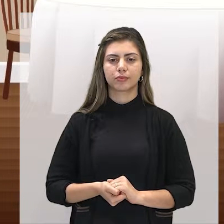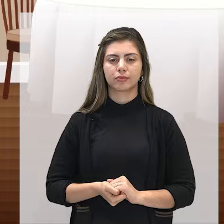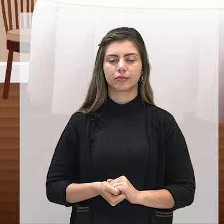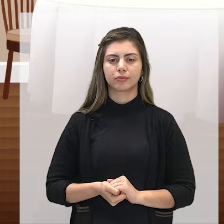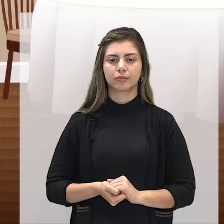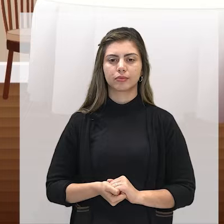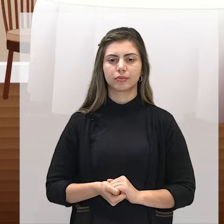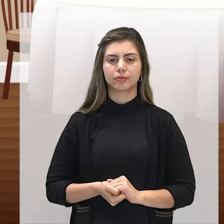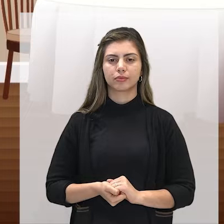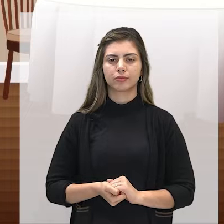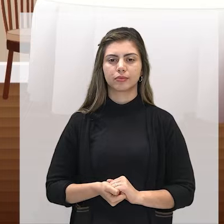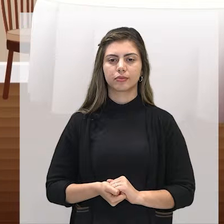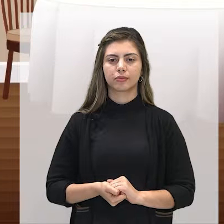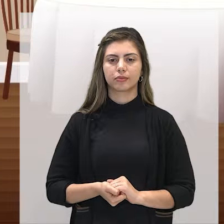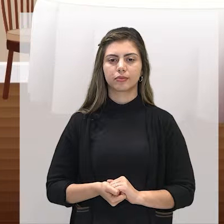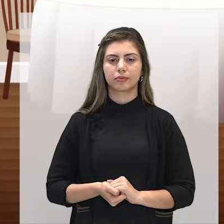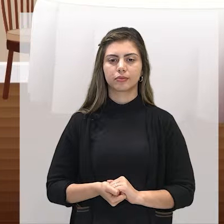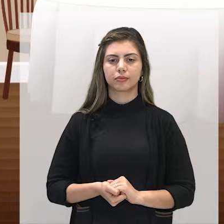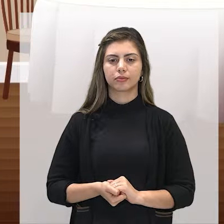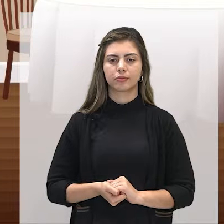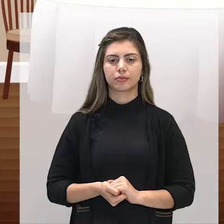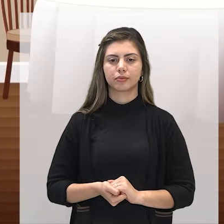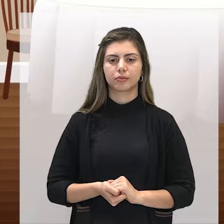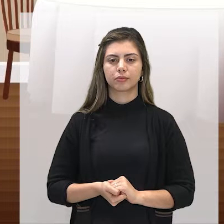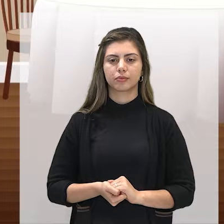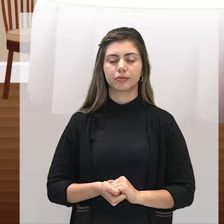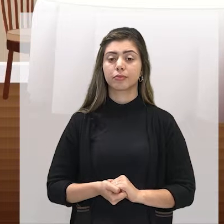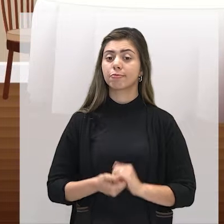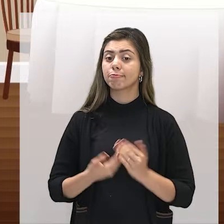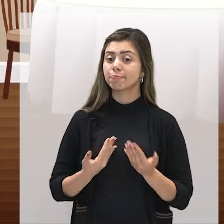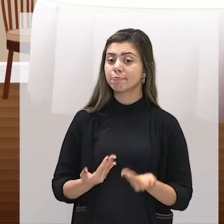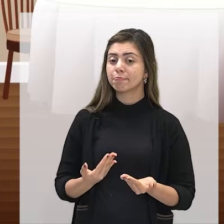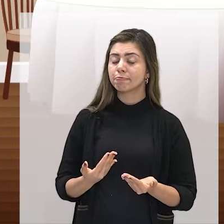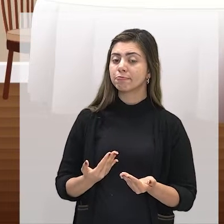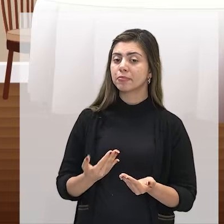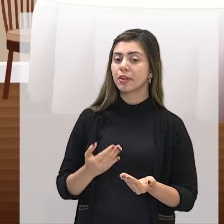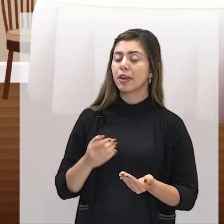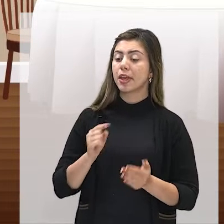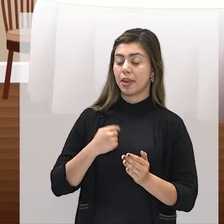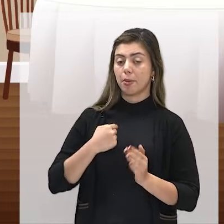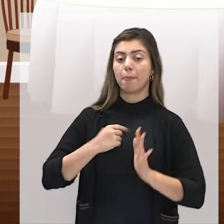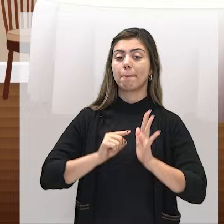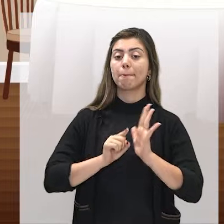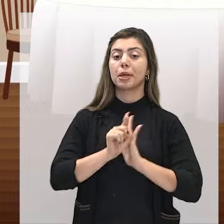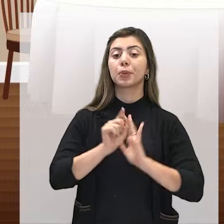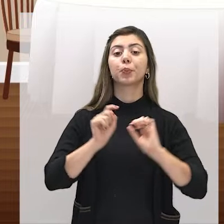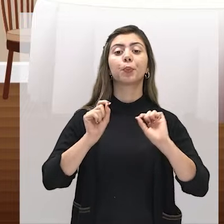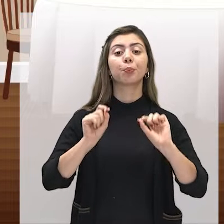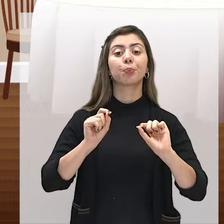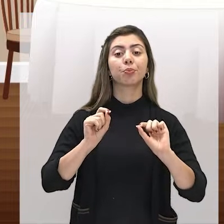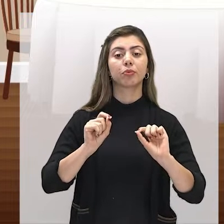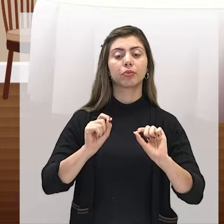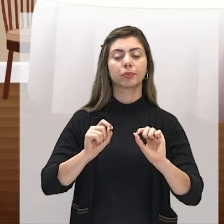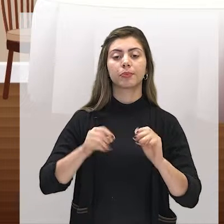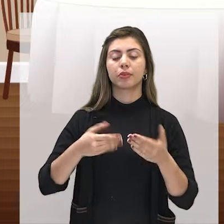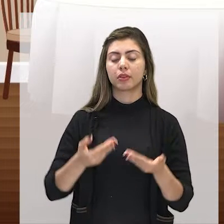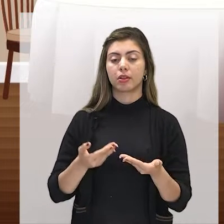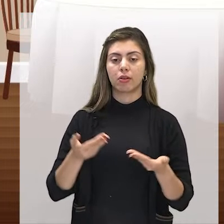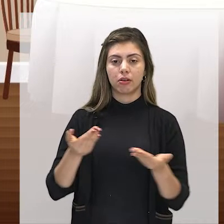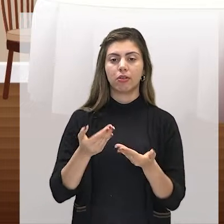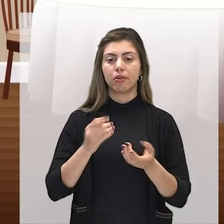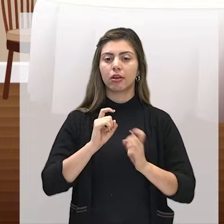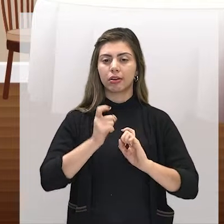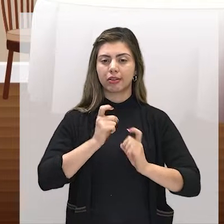Yes, can I have a pepperoni pizza, please? O que eu perguntei? Olha, o que eu perguntei aqui nessa